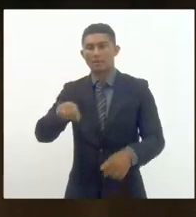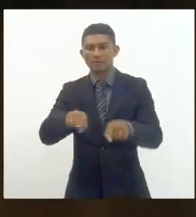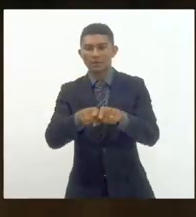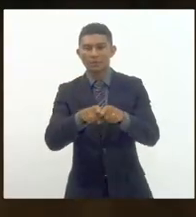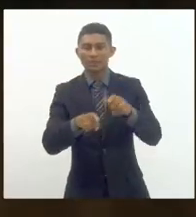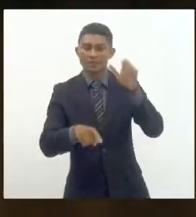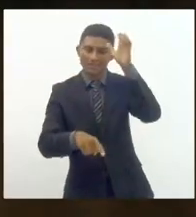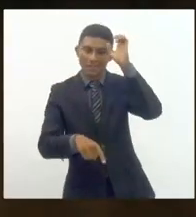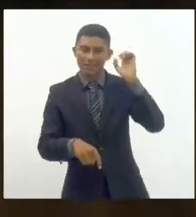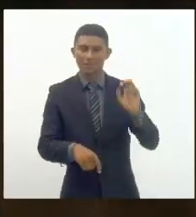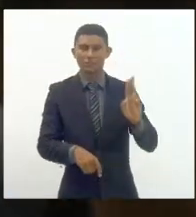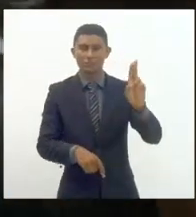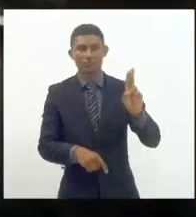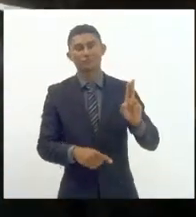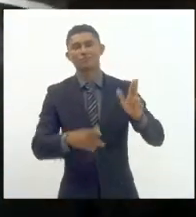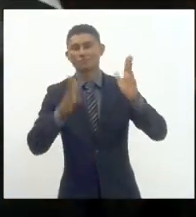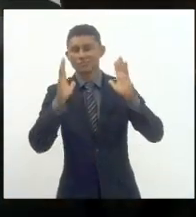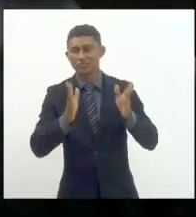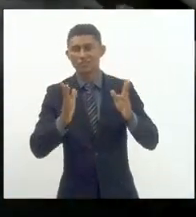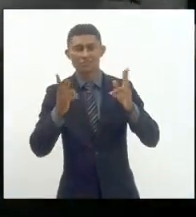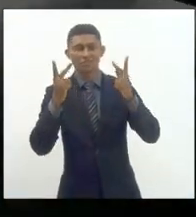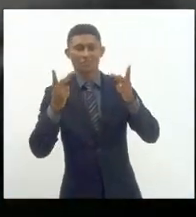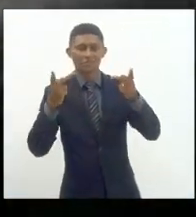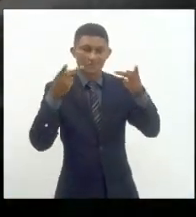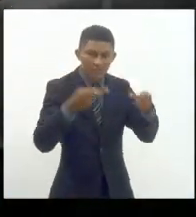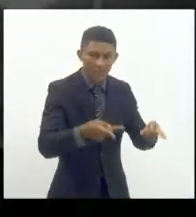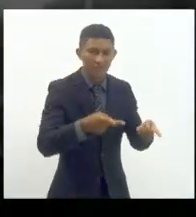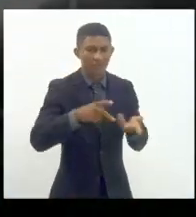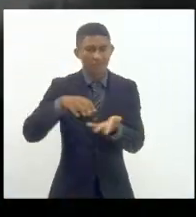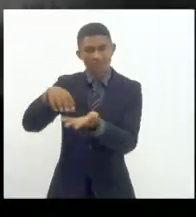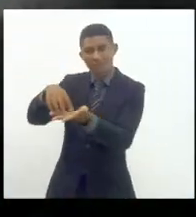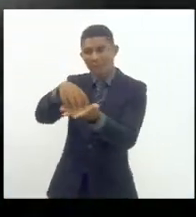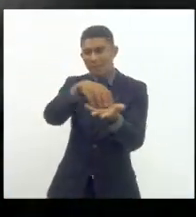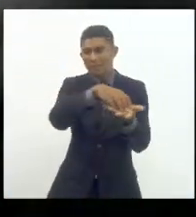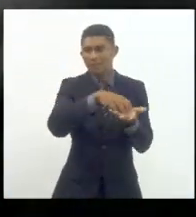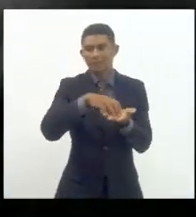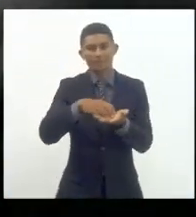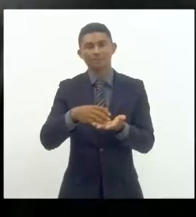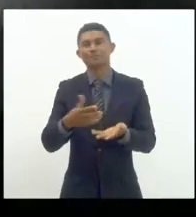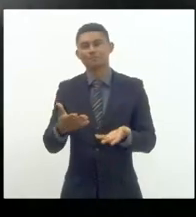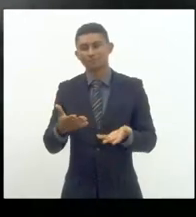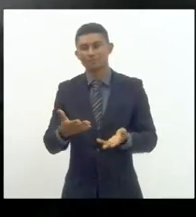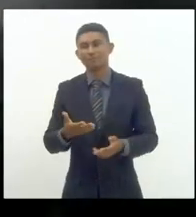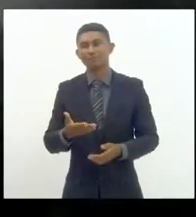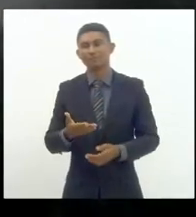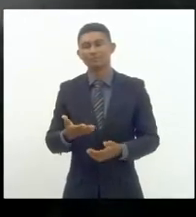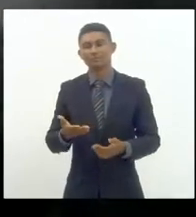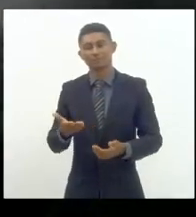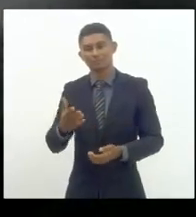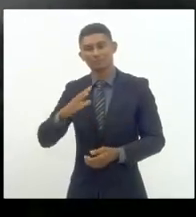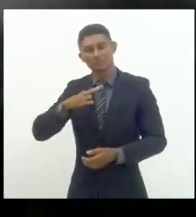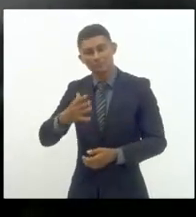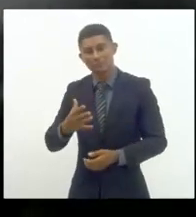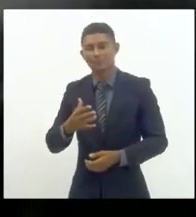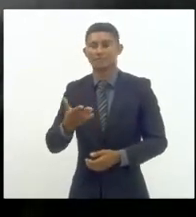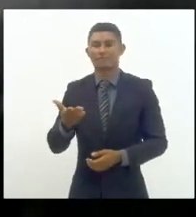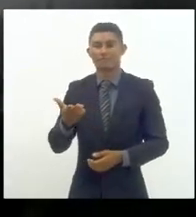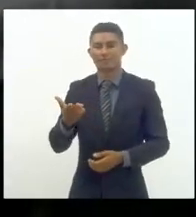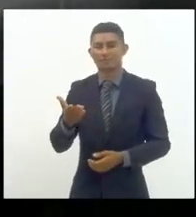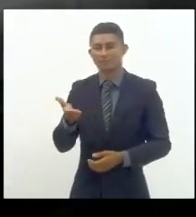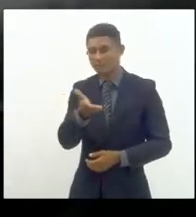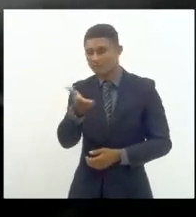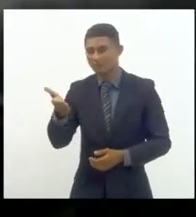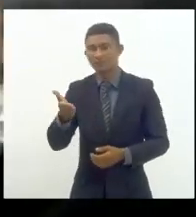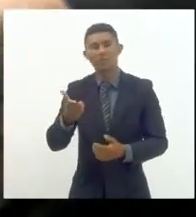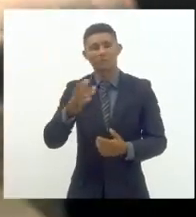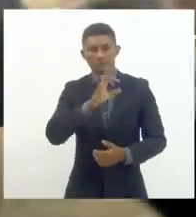Tiaju, que eu já tive a oportunidade de visitar algumas unidades, e que corajosamente, delegado Carlos Augusto, Anderson, grandes